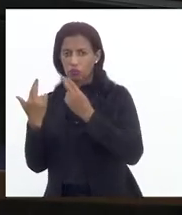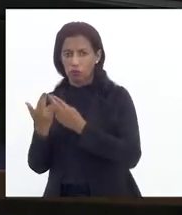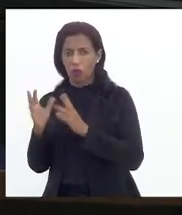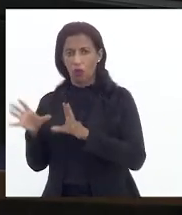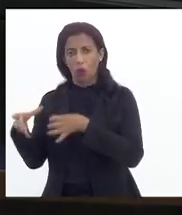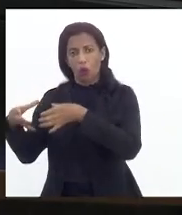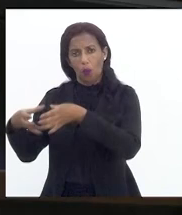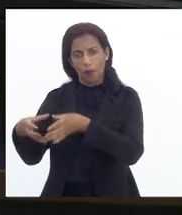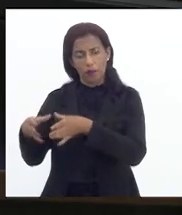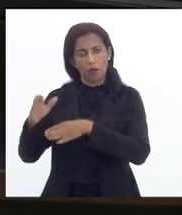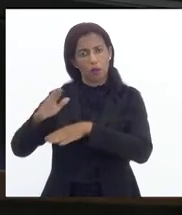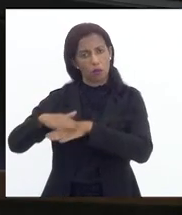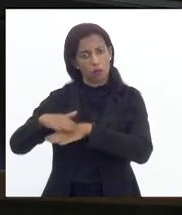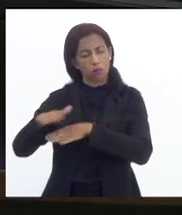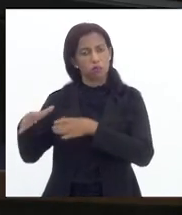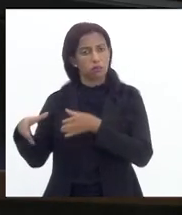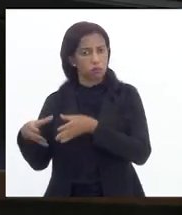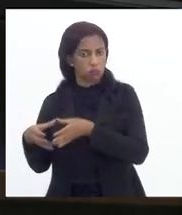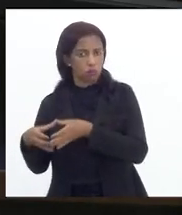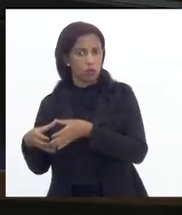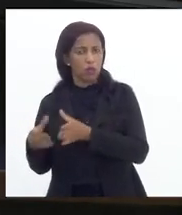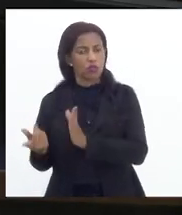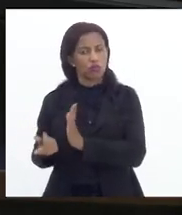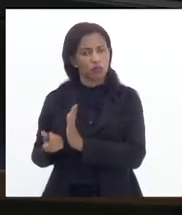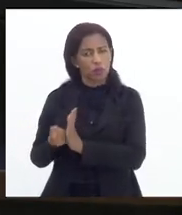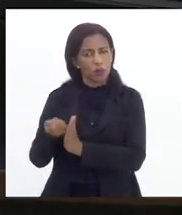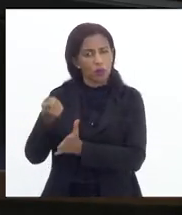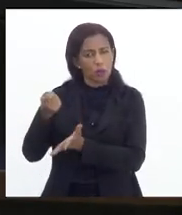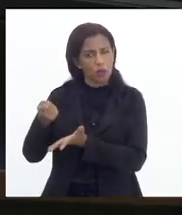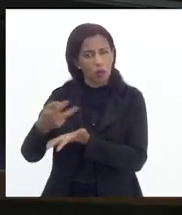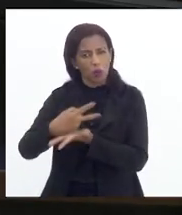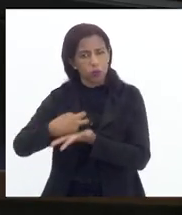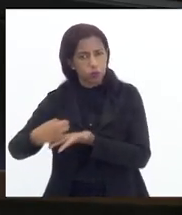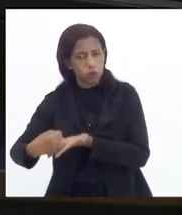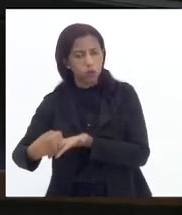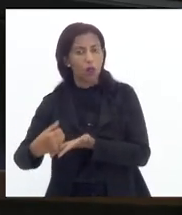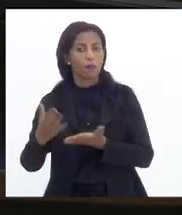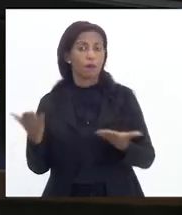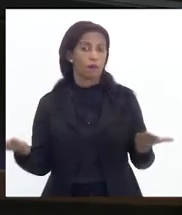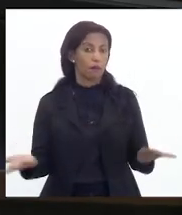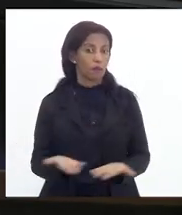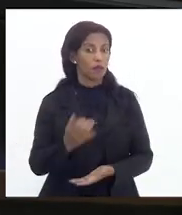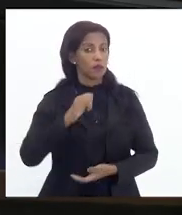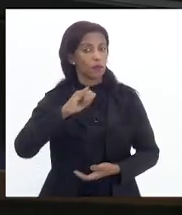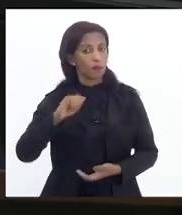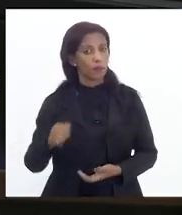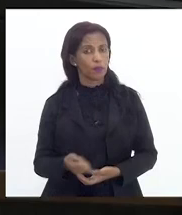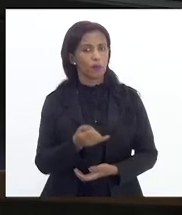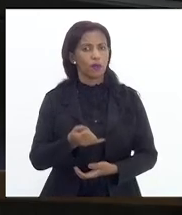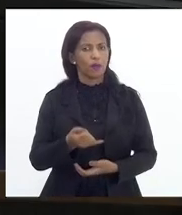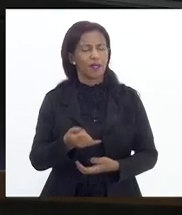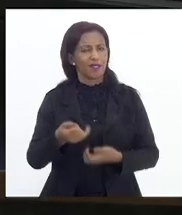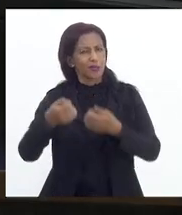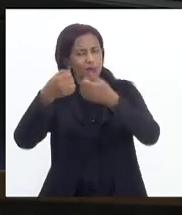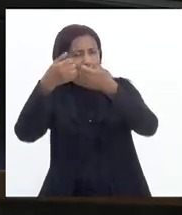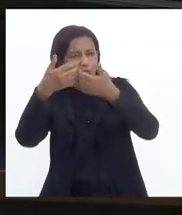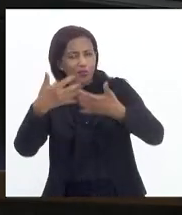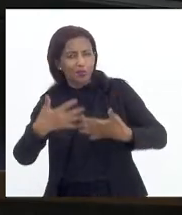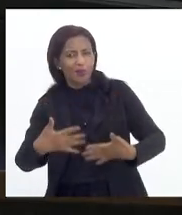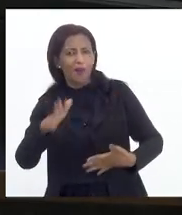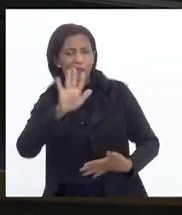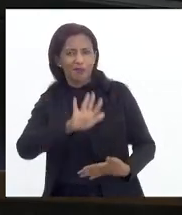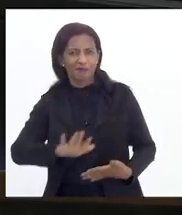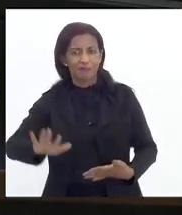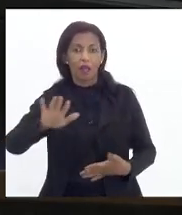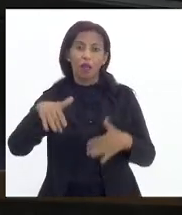uma comissão própria né de tributação enfim mas eu acho oportuno que a gente possa fazer uma abordagem mais geral